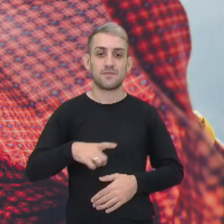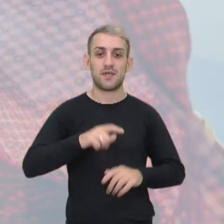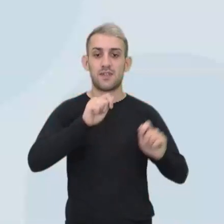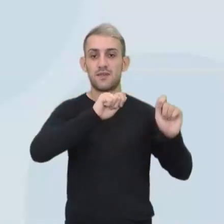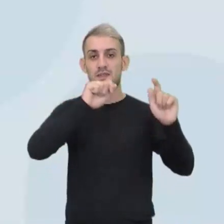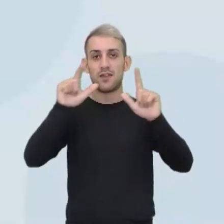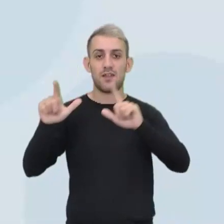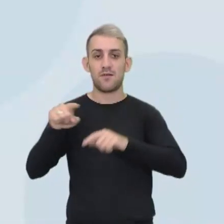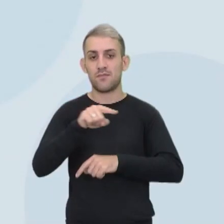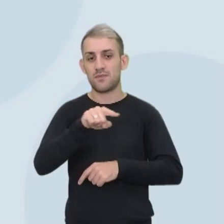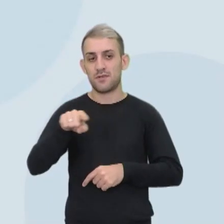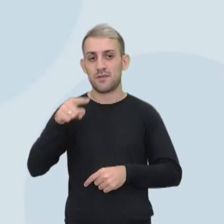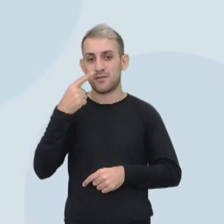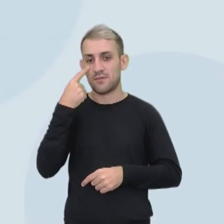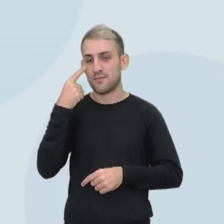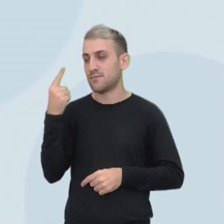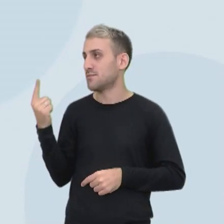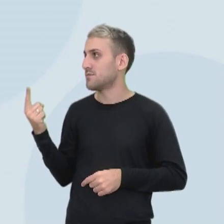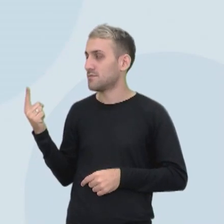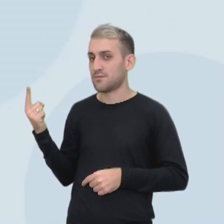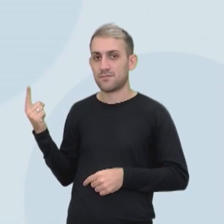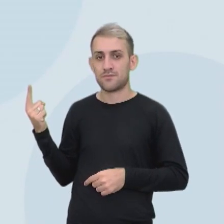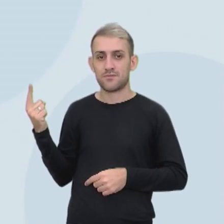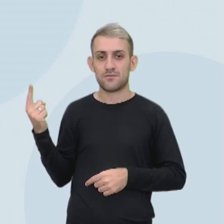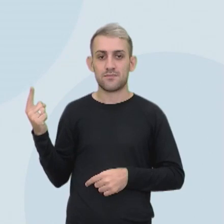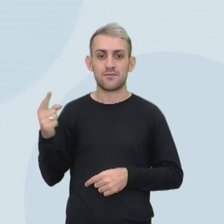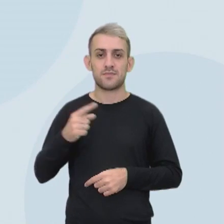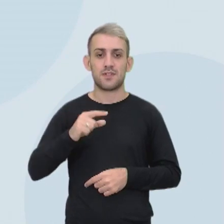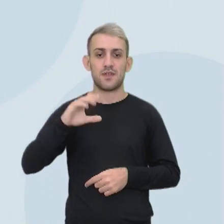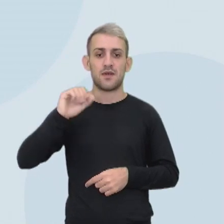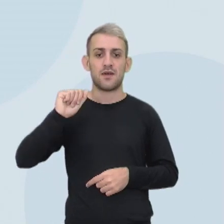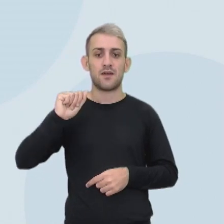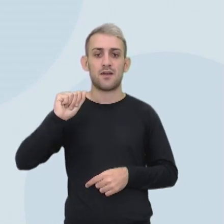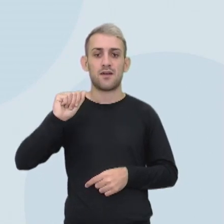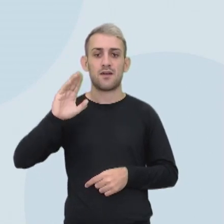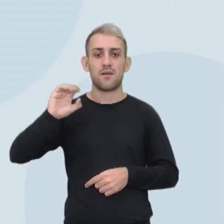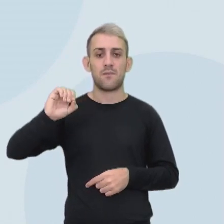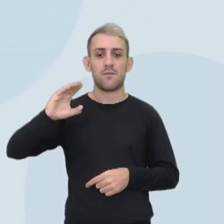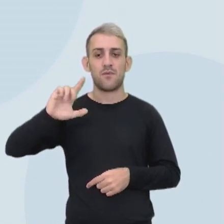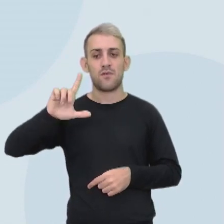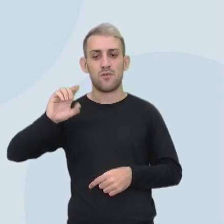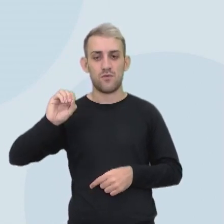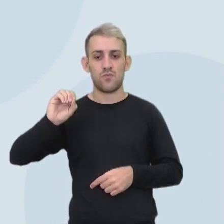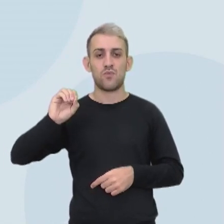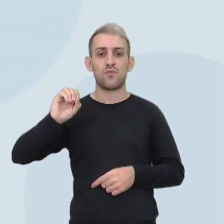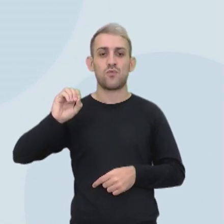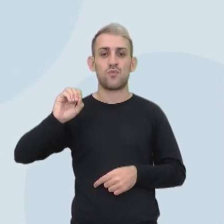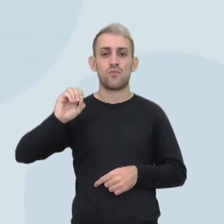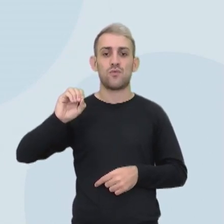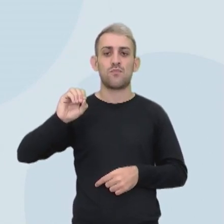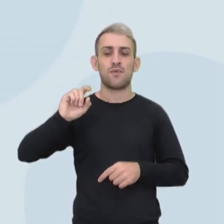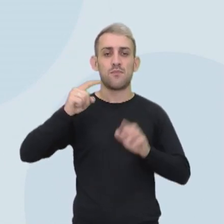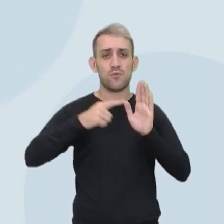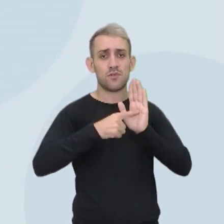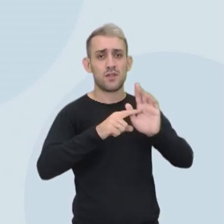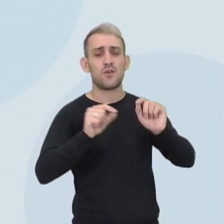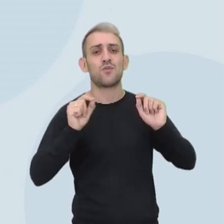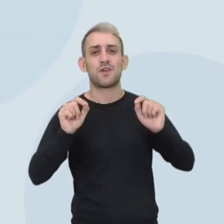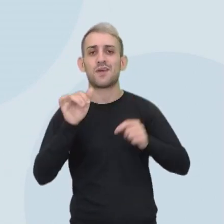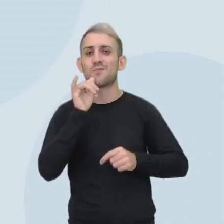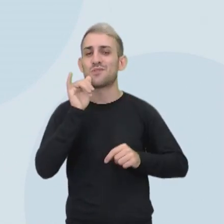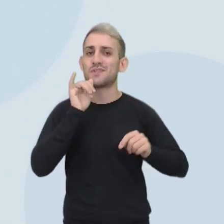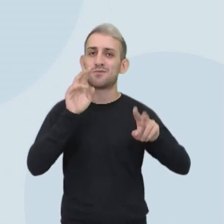tela para vocês também, é uma tela aí caboclo, né, de Jean-Baptiste Debré, até para mostrar um pouco também